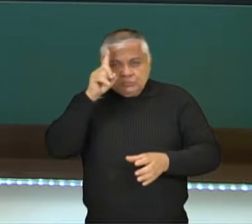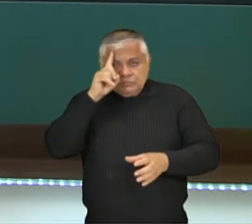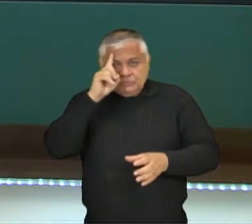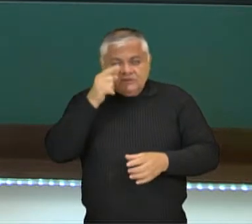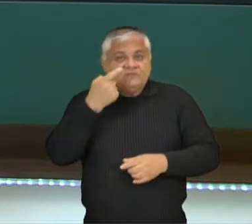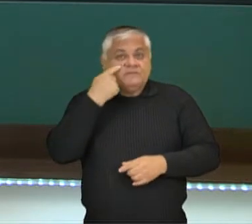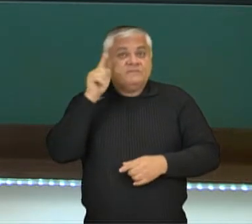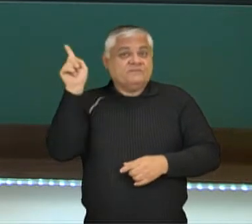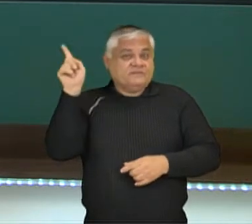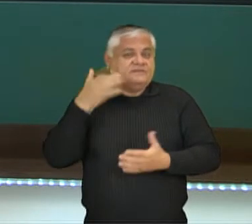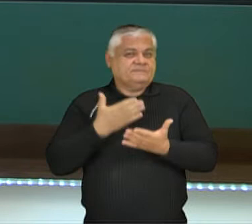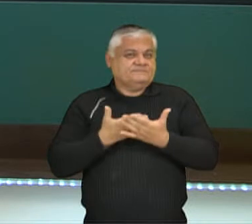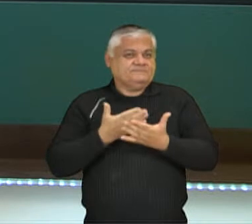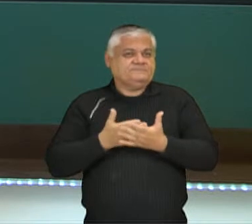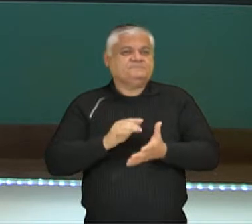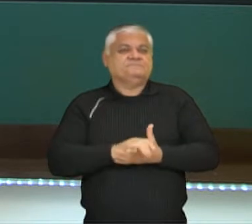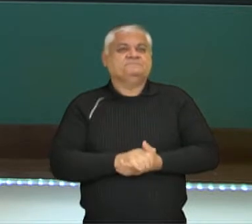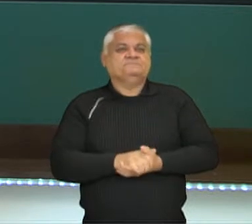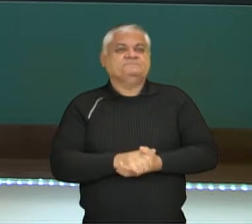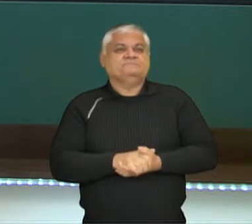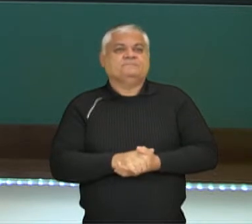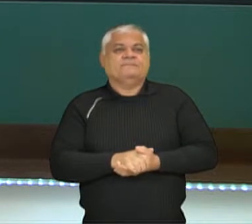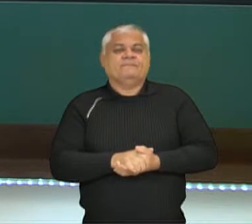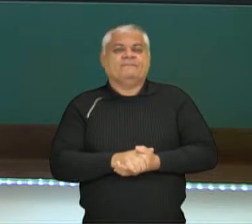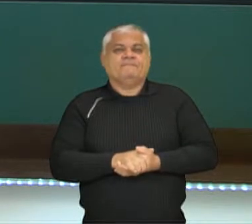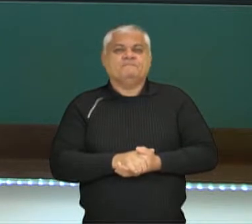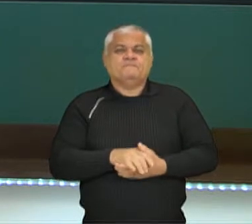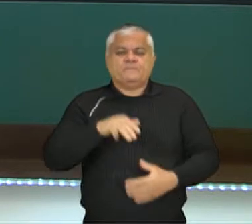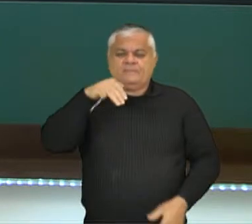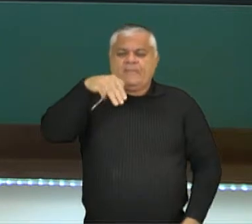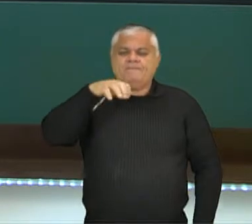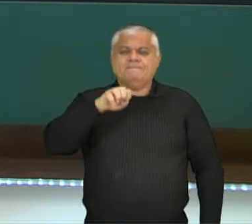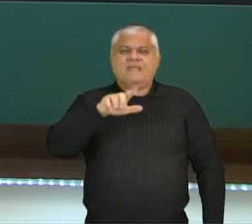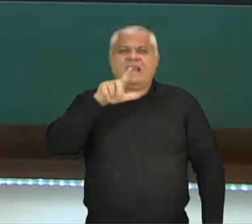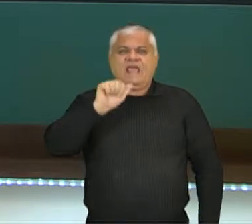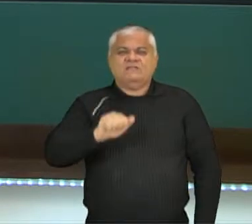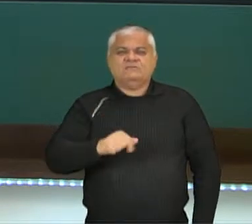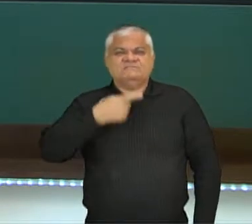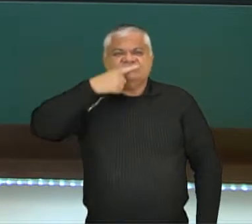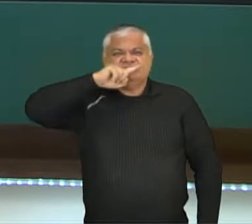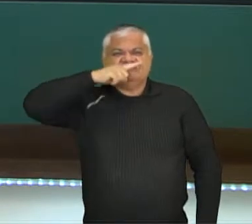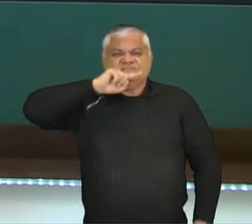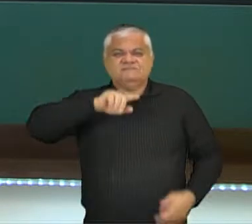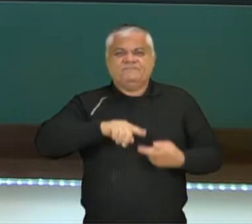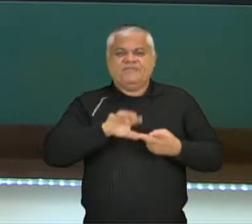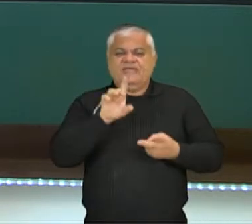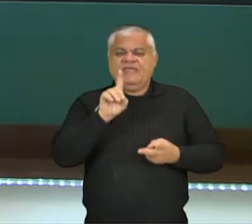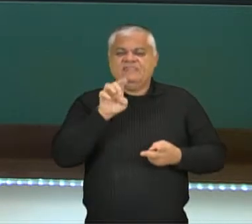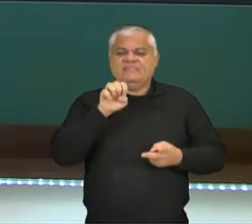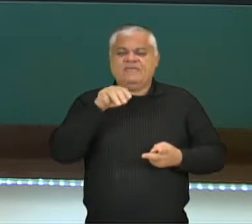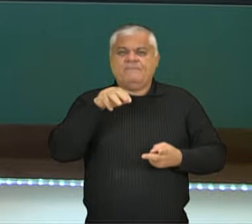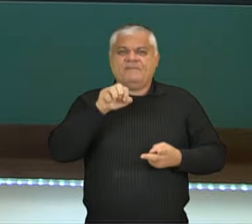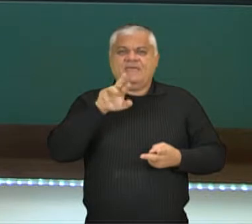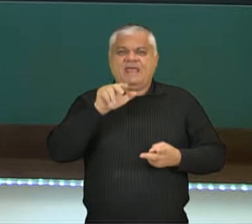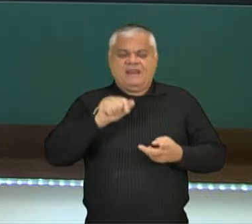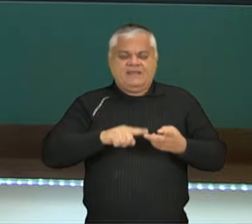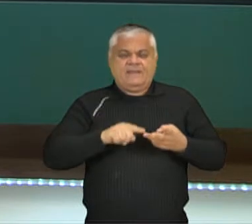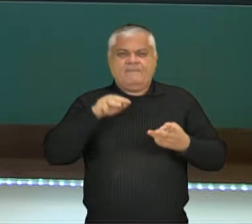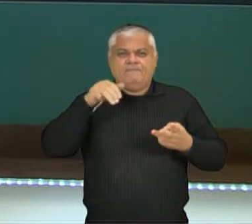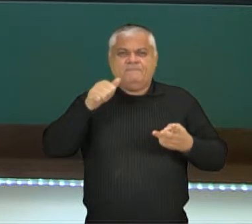dar uma olhadinha nessa aula então? Melado de cana, demerara,